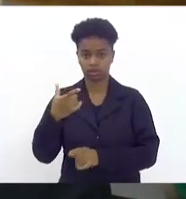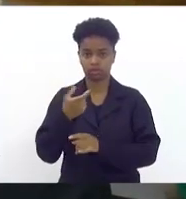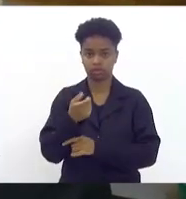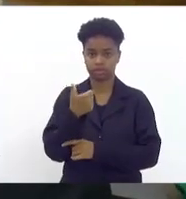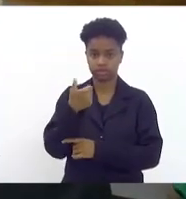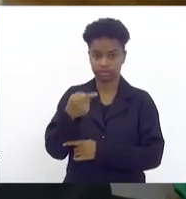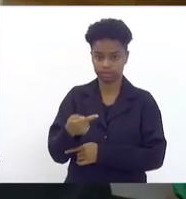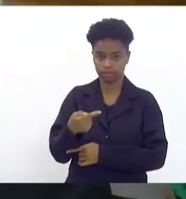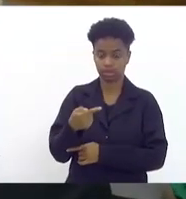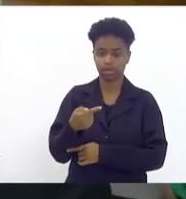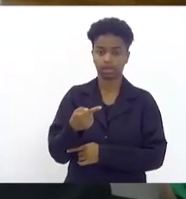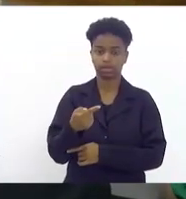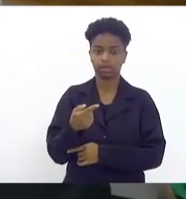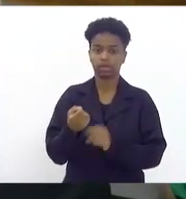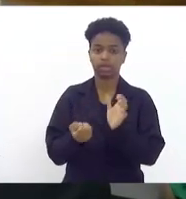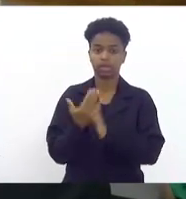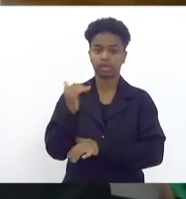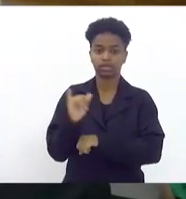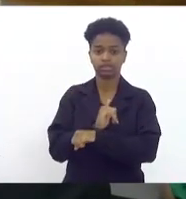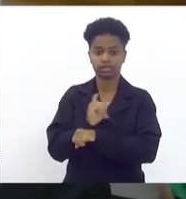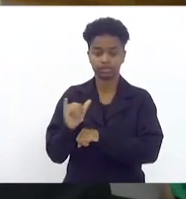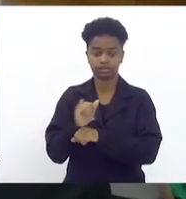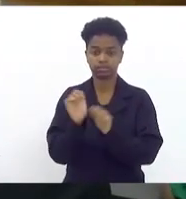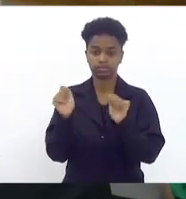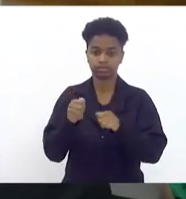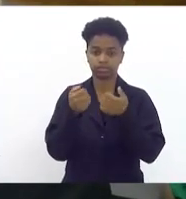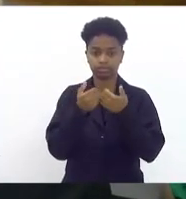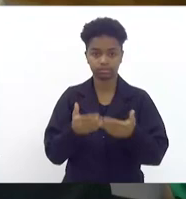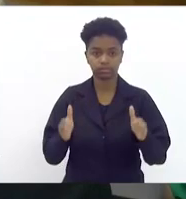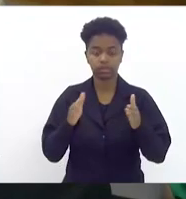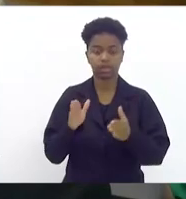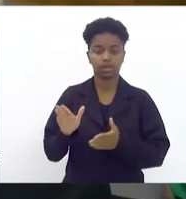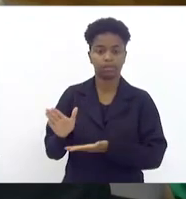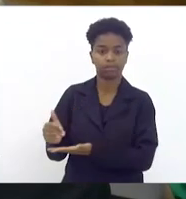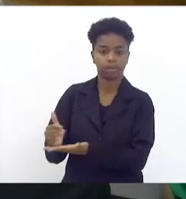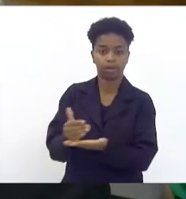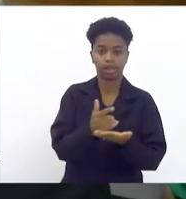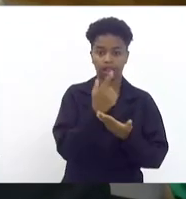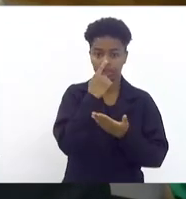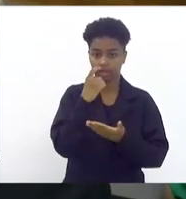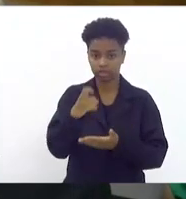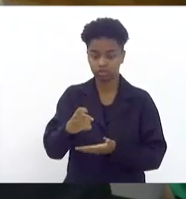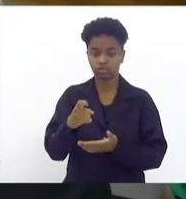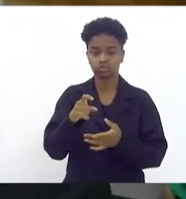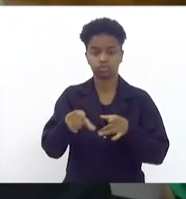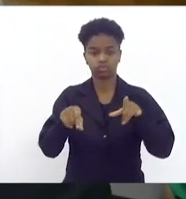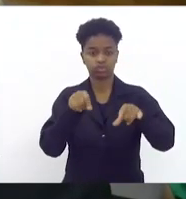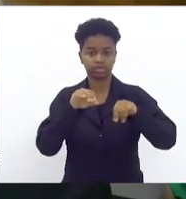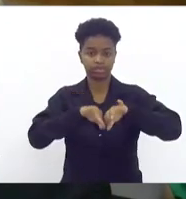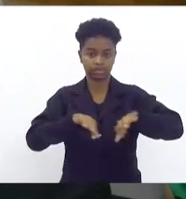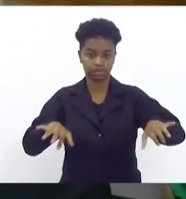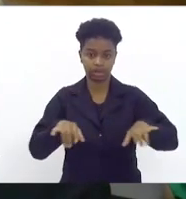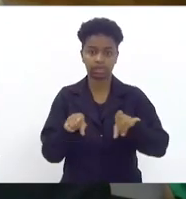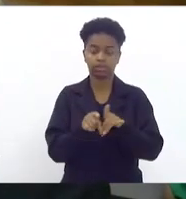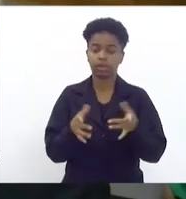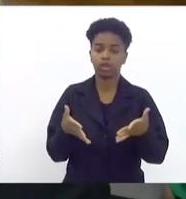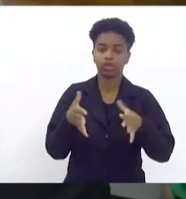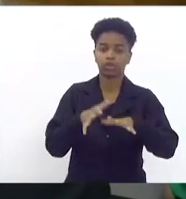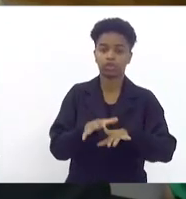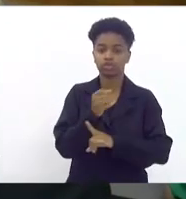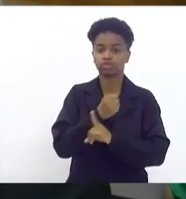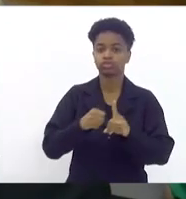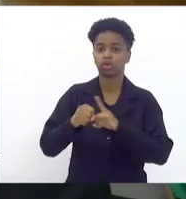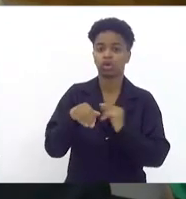2017, que estabelece estratégias para ampliar a coleta seletiva em benefício da inclusão socioprodutiva dos